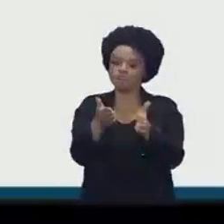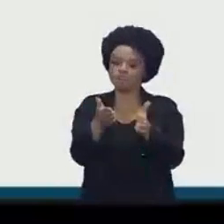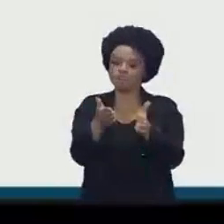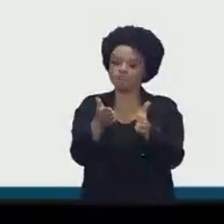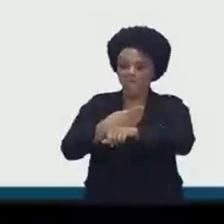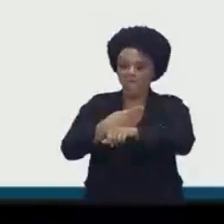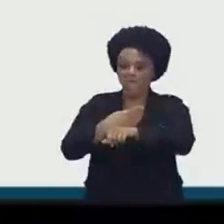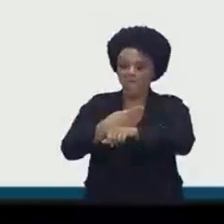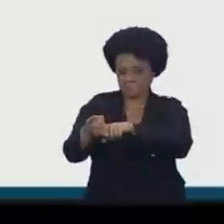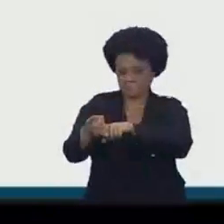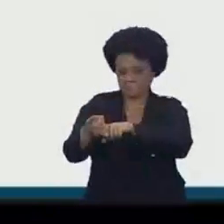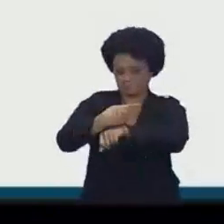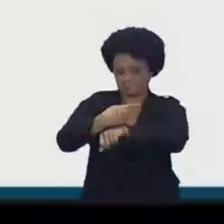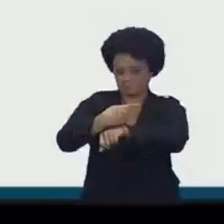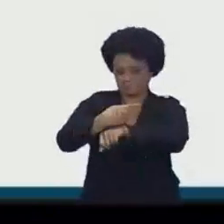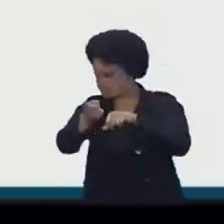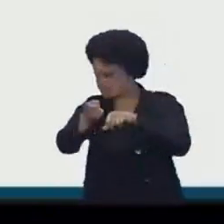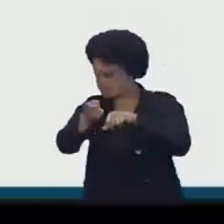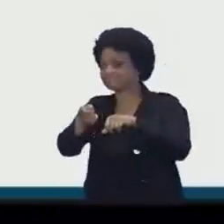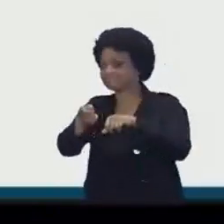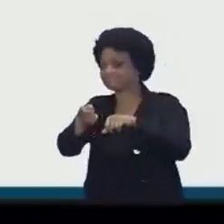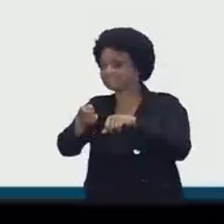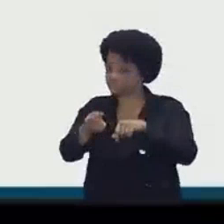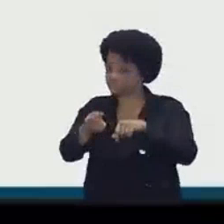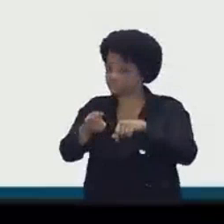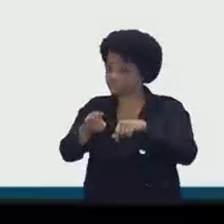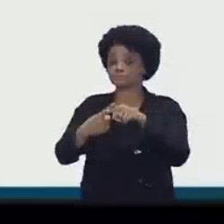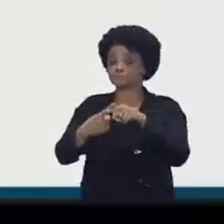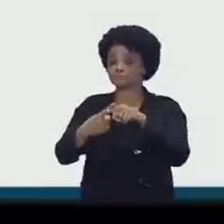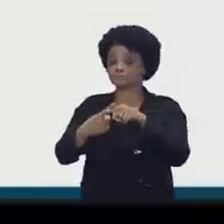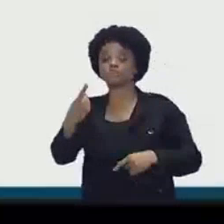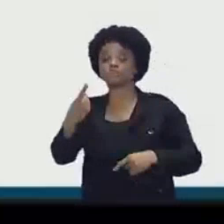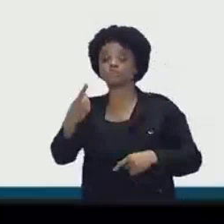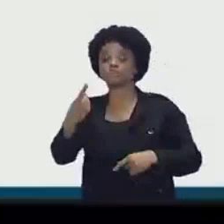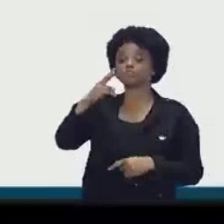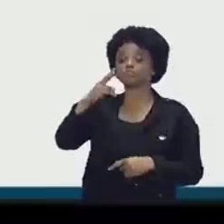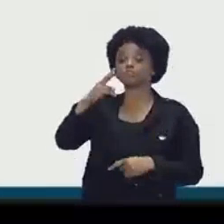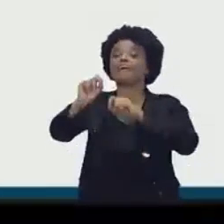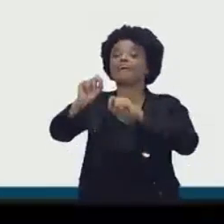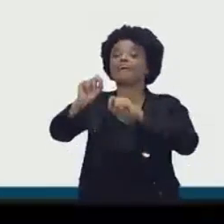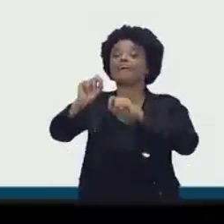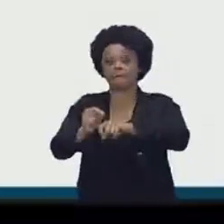aqui que a nossa aceleração é uma aceleração o quê?